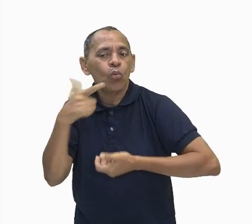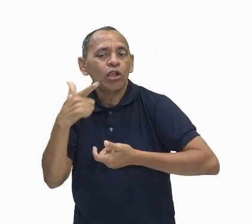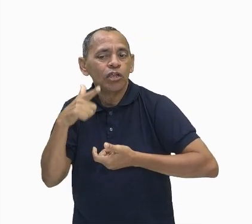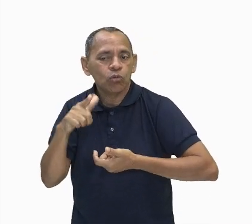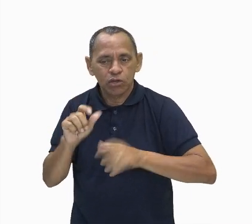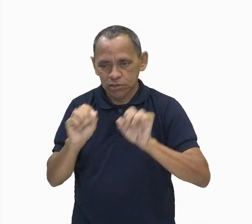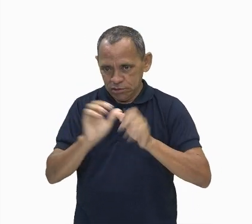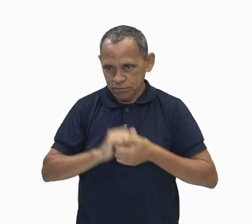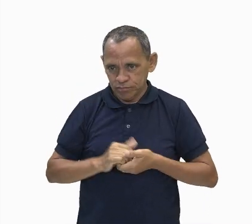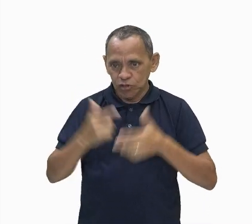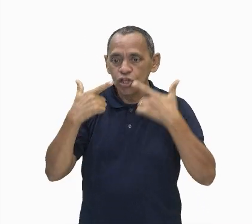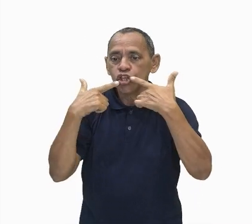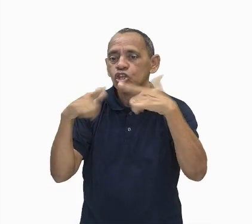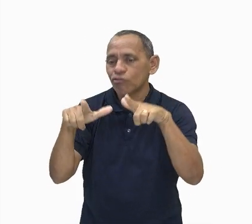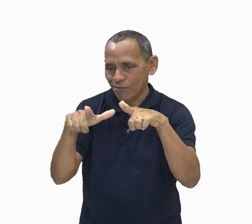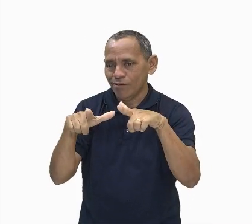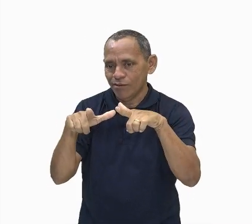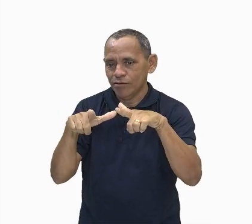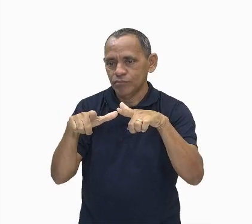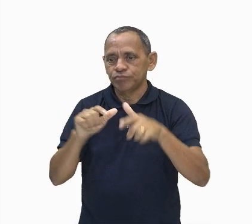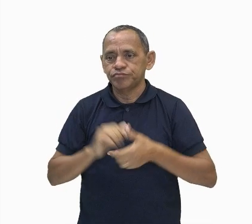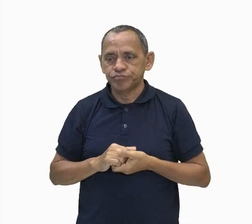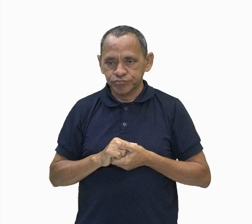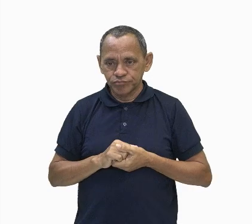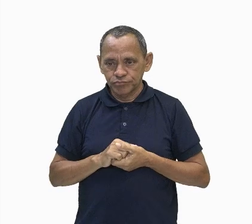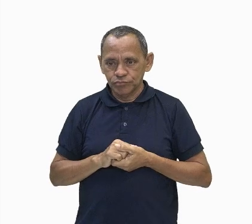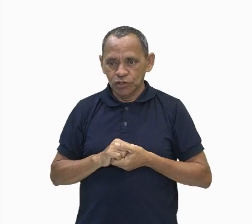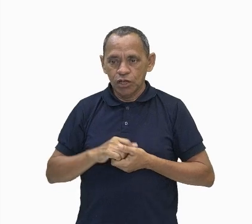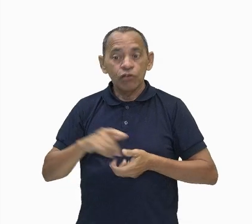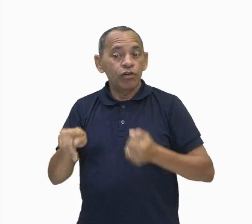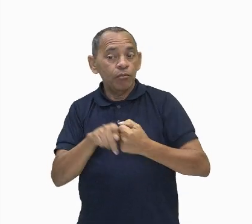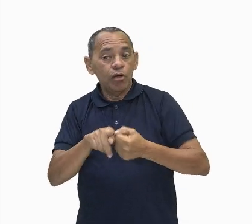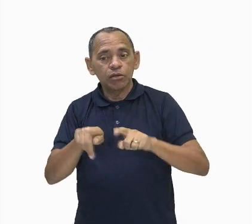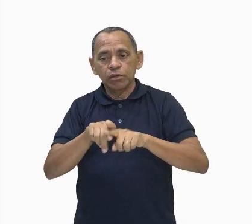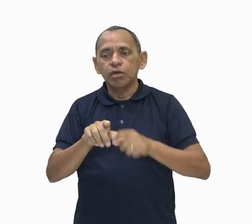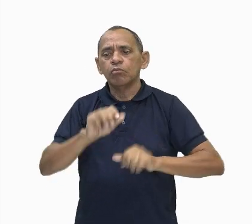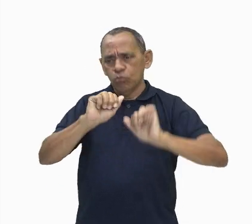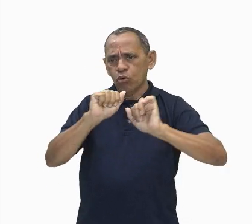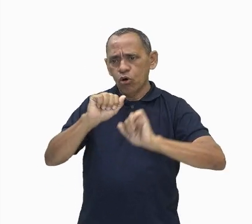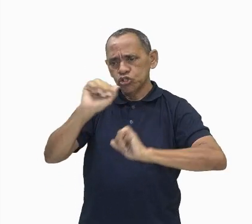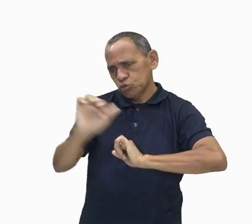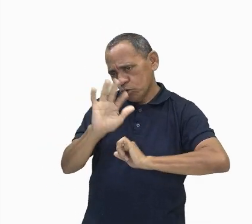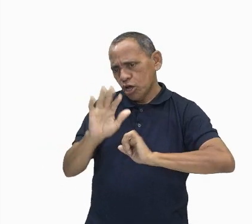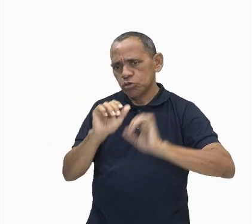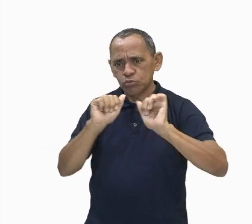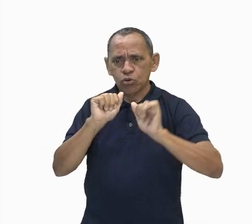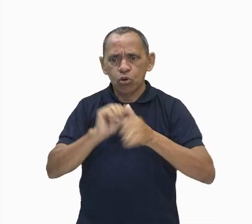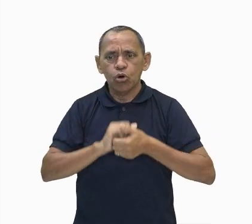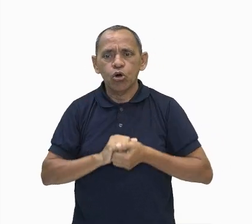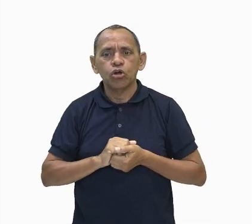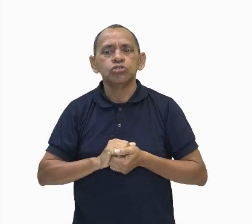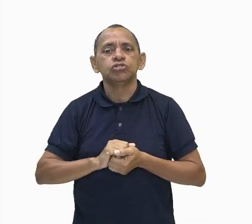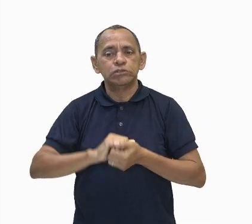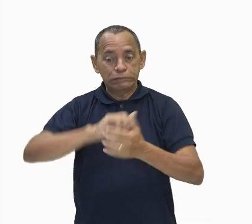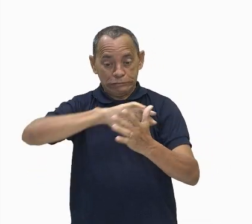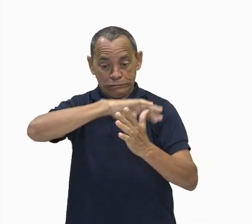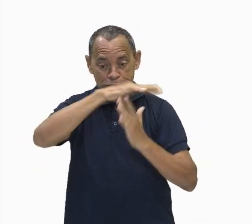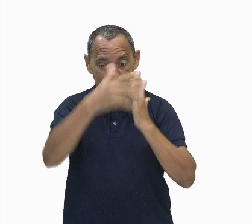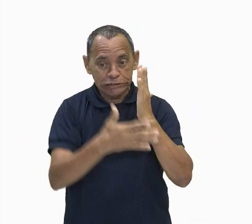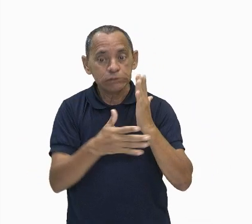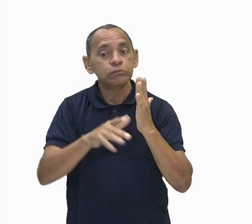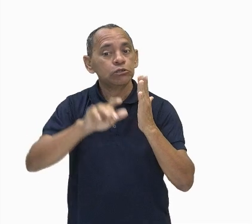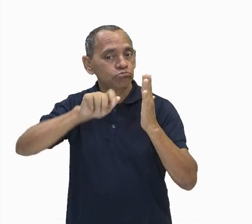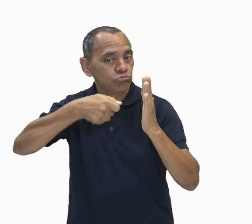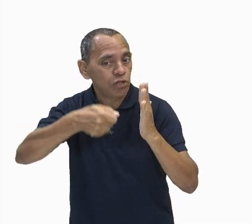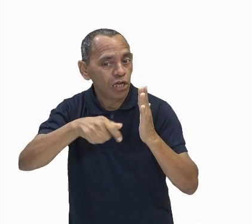e também o não verbal, que o texto ele pode ser não verbal, ele pode ser uma imagem, ele pode ser os sinais de libras que